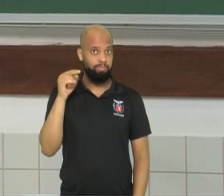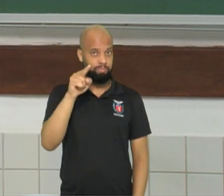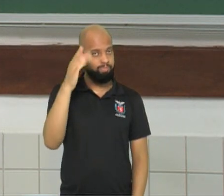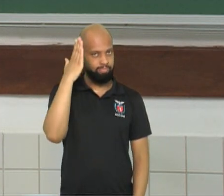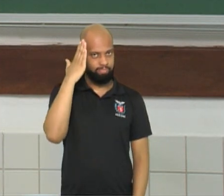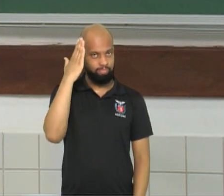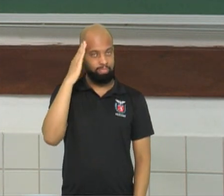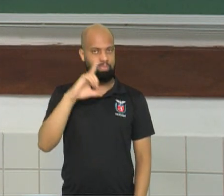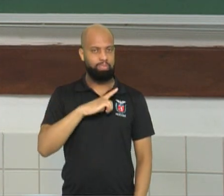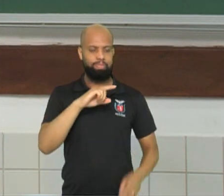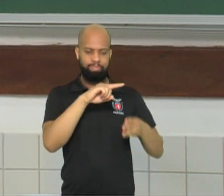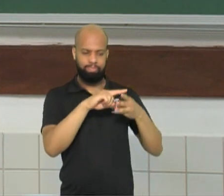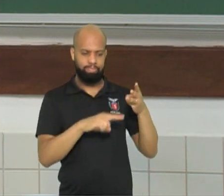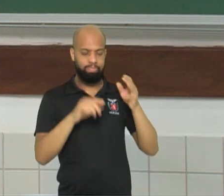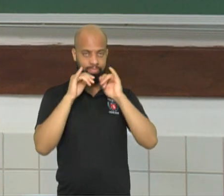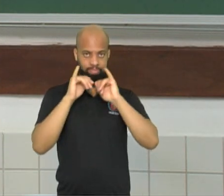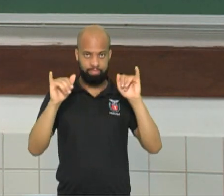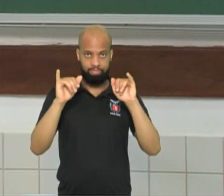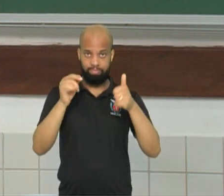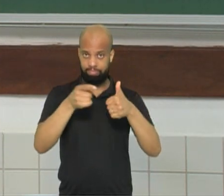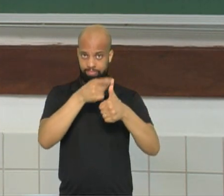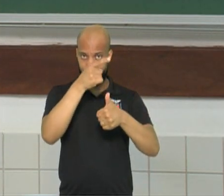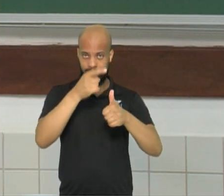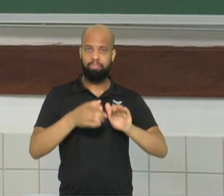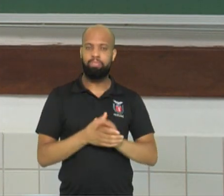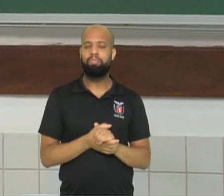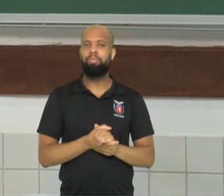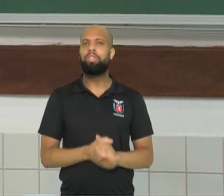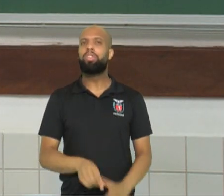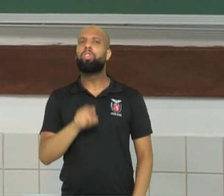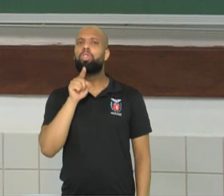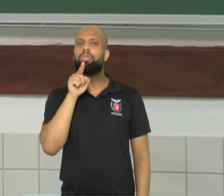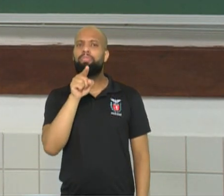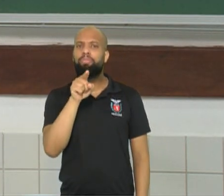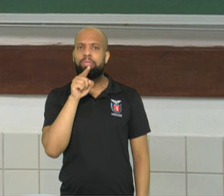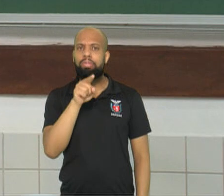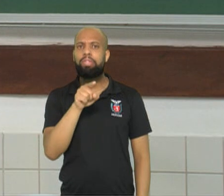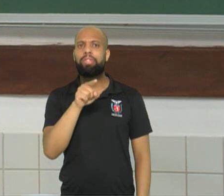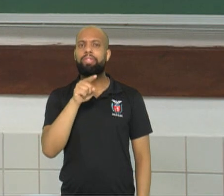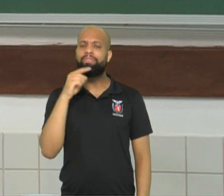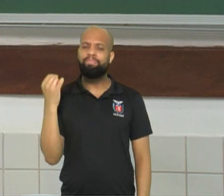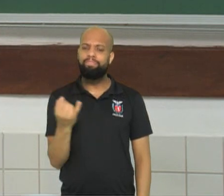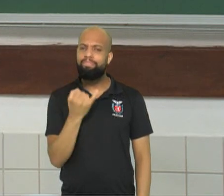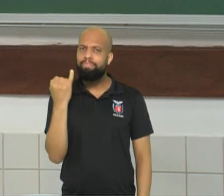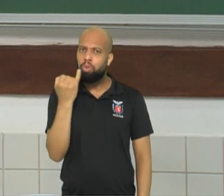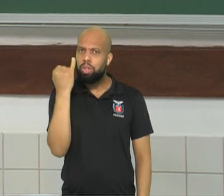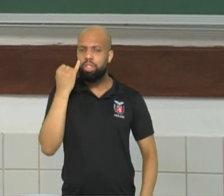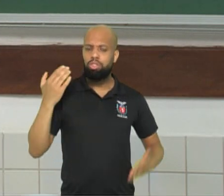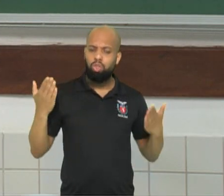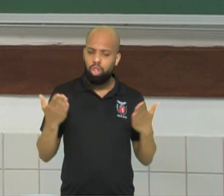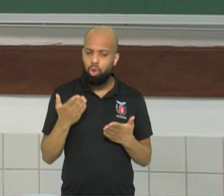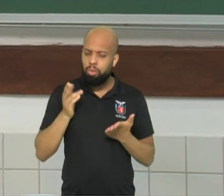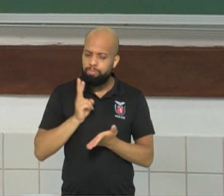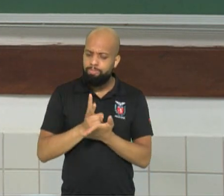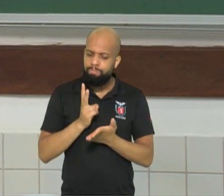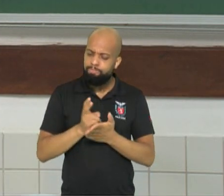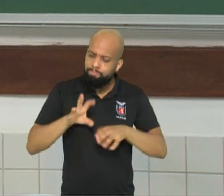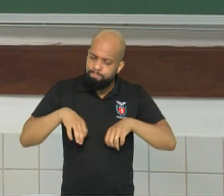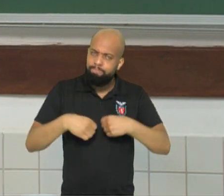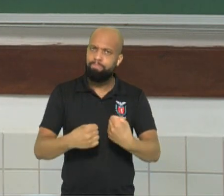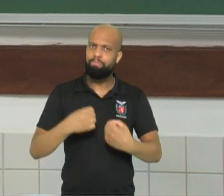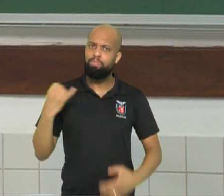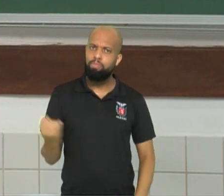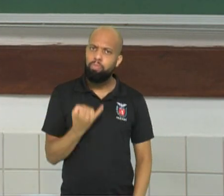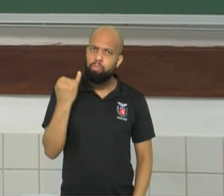Na realidade, são 3 recados. Primeiro, galerinha, não dê bobeira agora é super